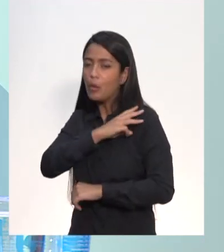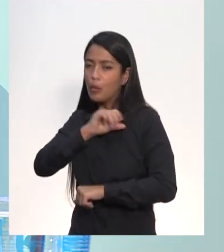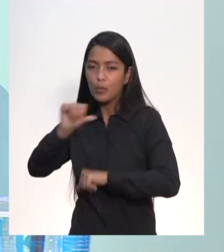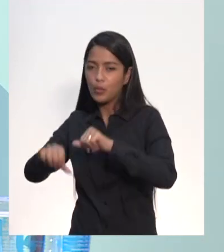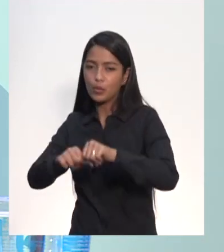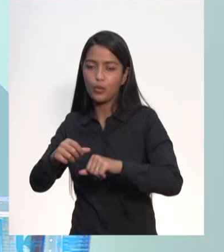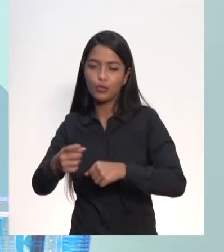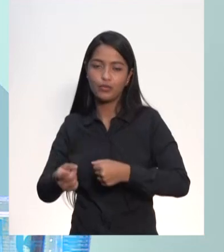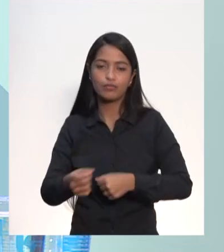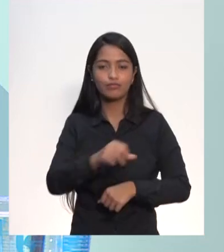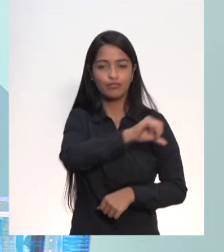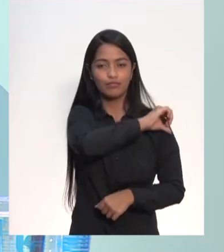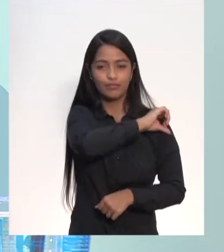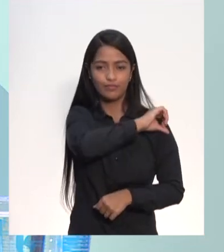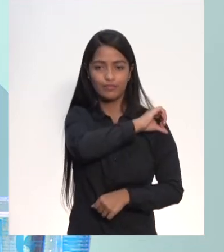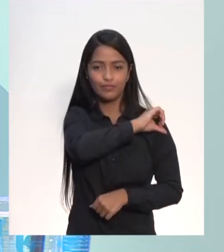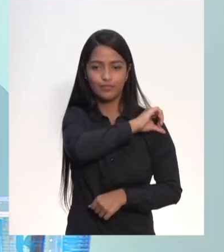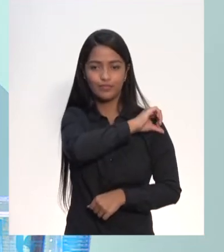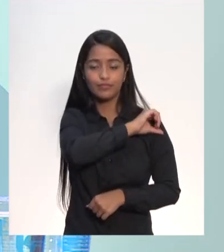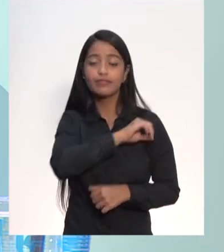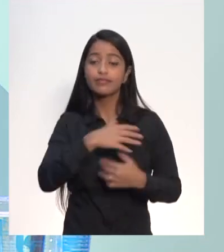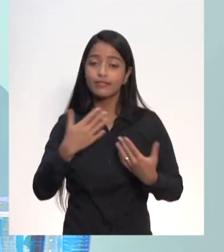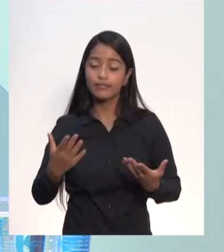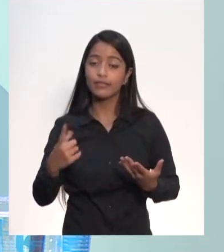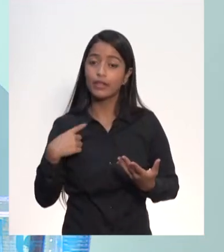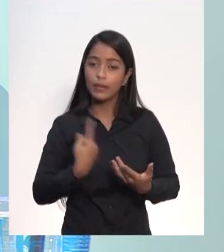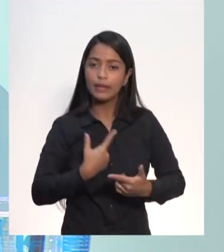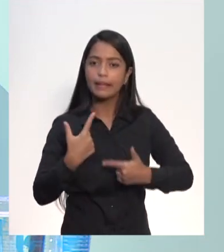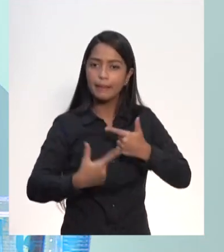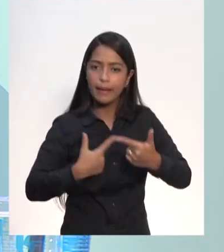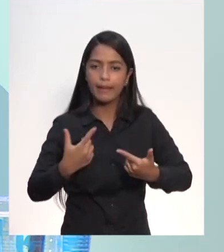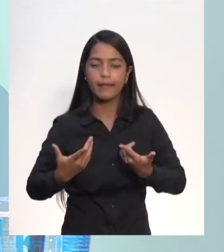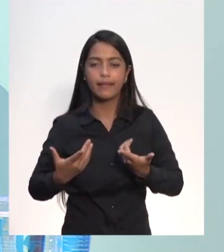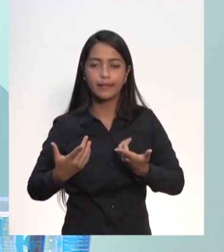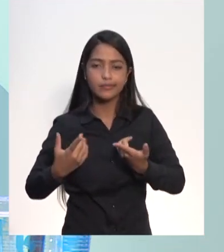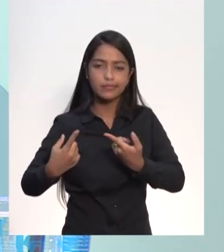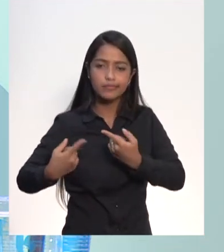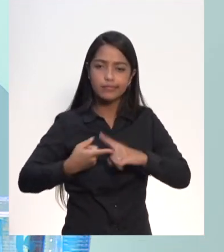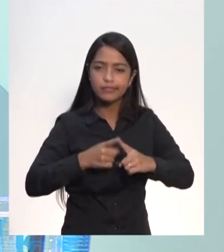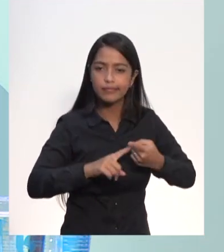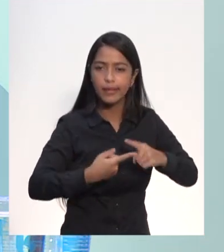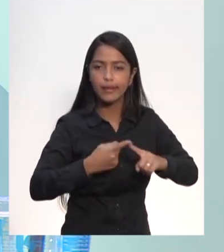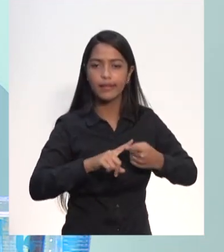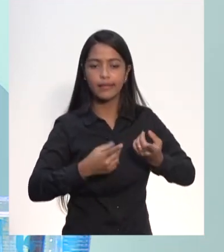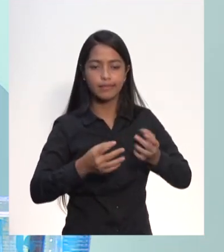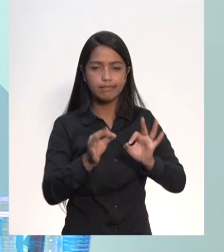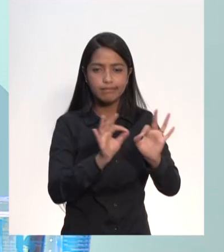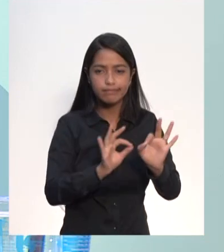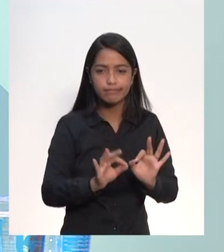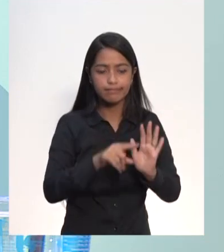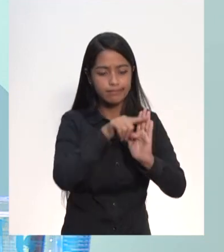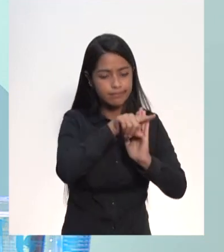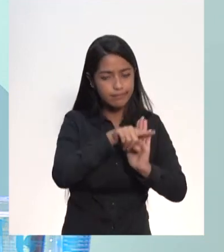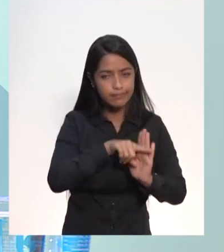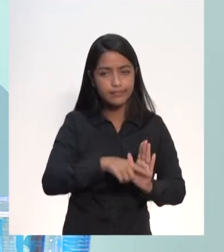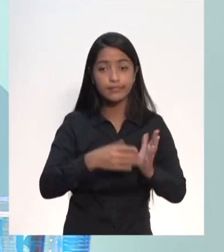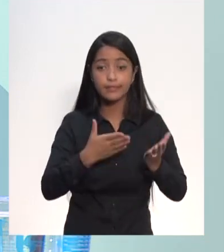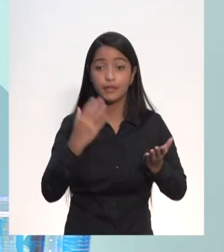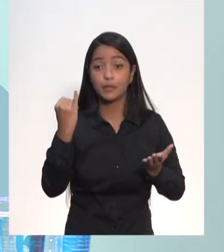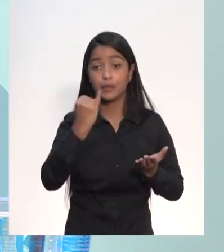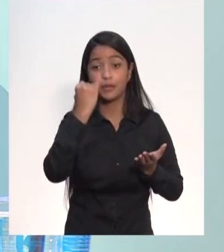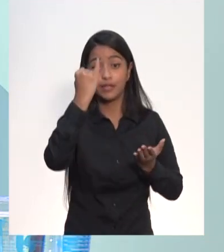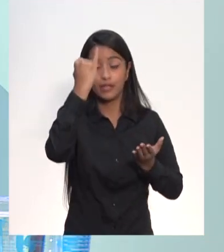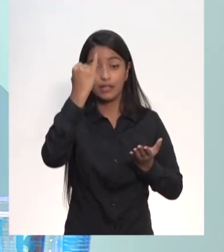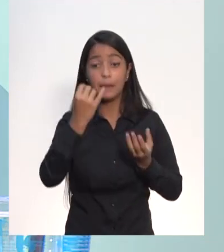finais. Então, toda essa articulação, todo esse trabalho é fundamental para que a gente consiga qualificar cada vez mais o processo